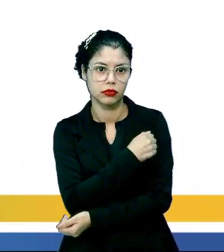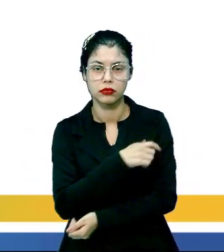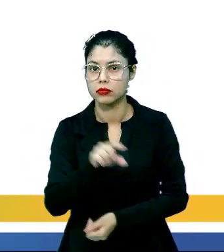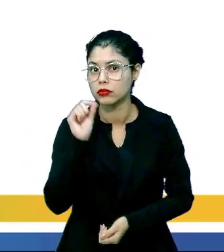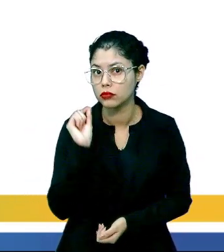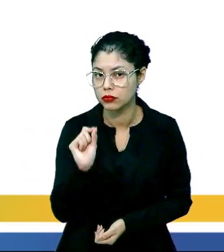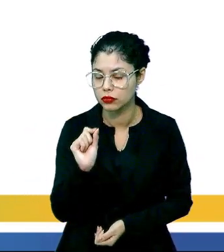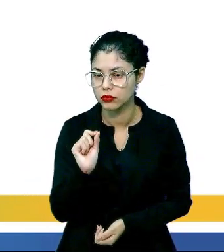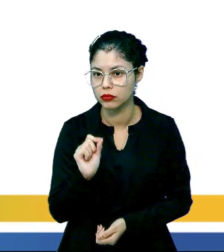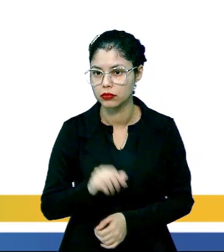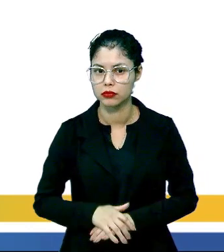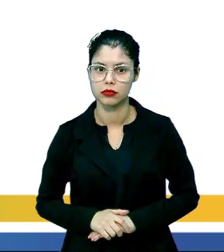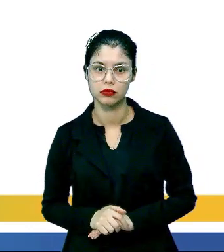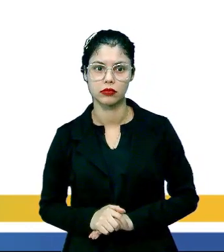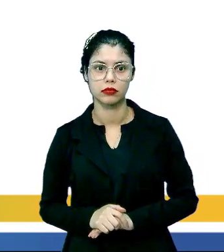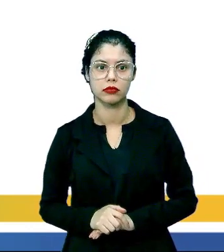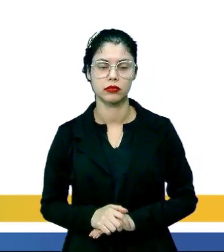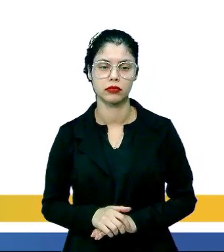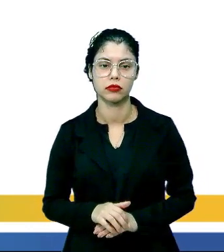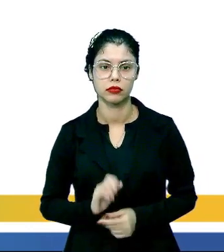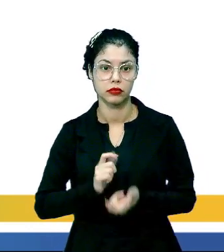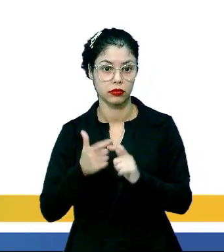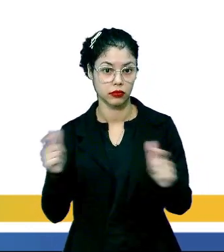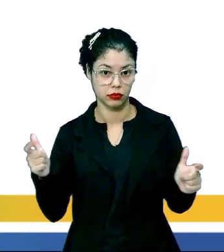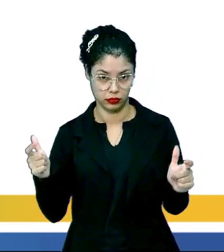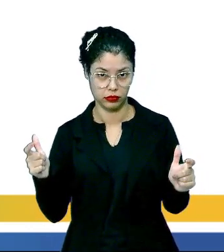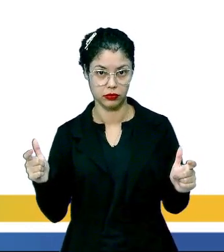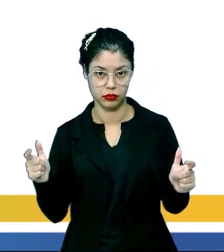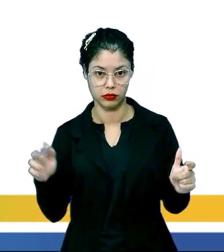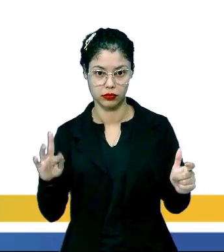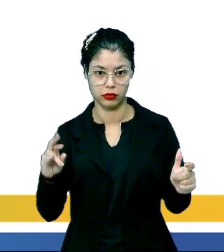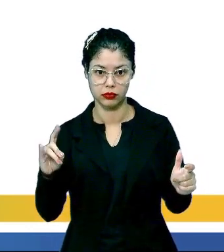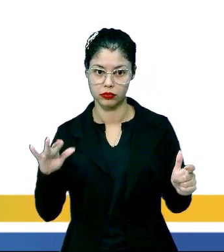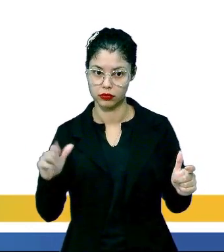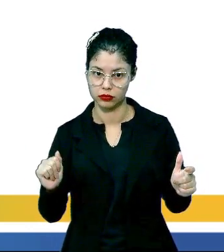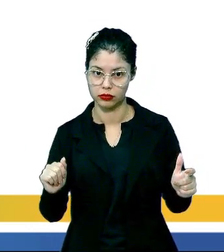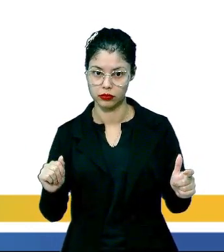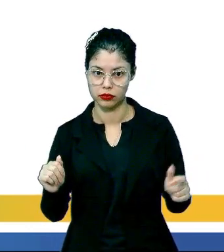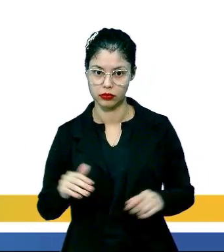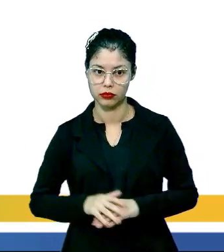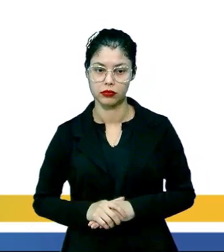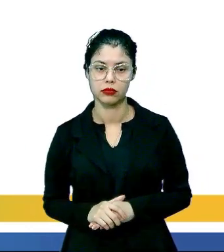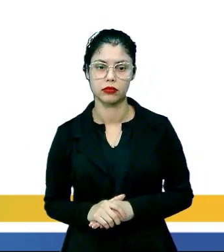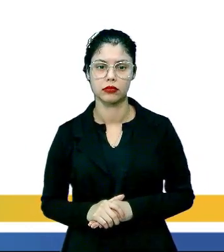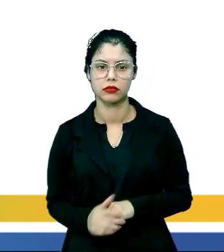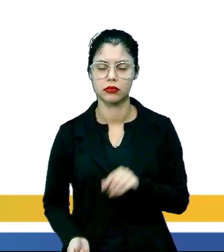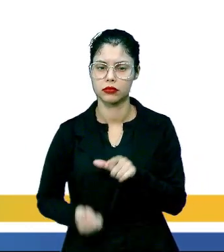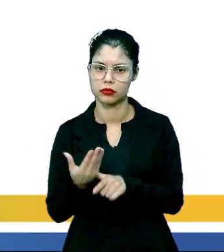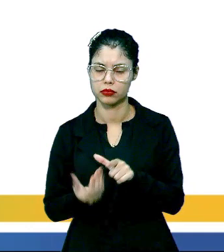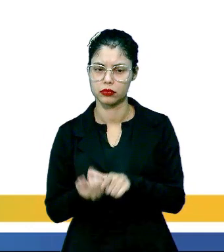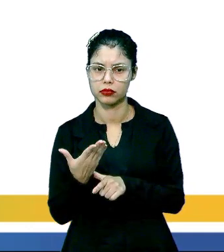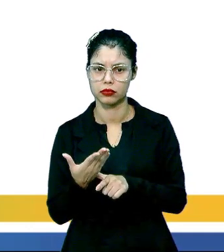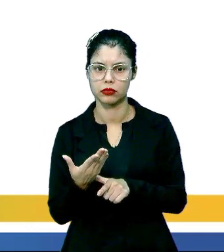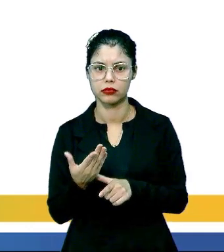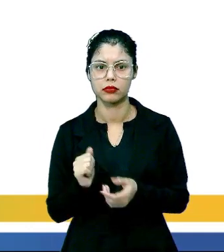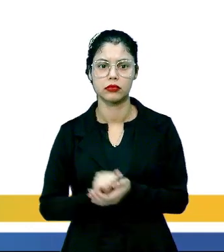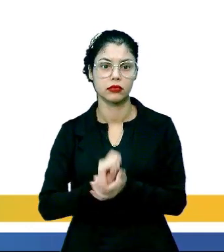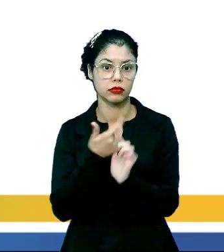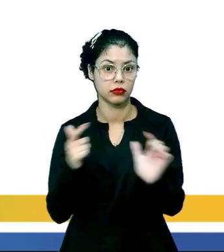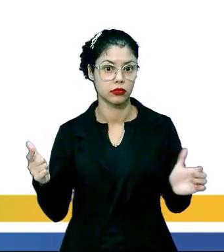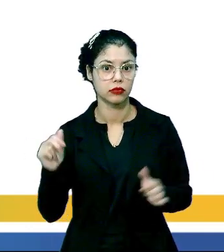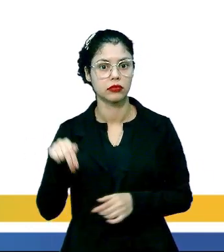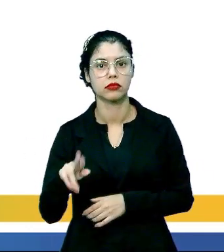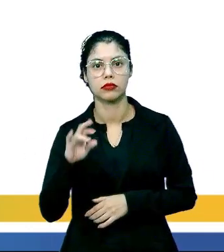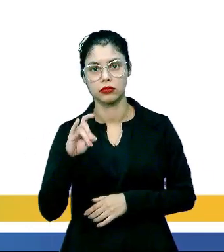dos estudantes, alternativa A, aumentou a filtração glomerular. Alternativa B,